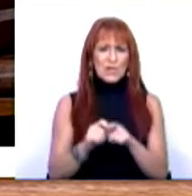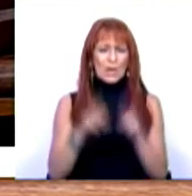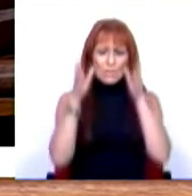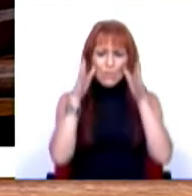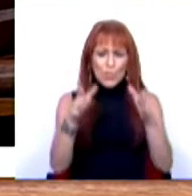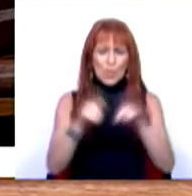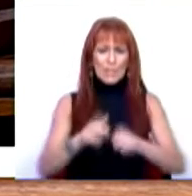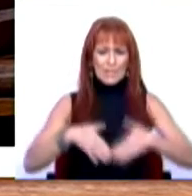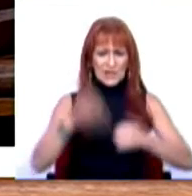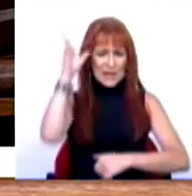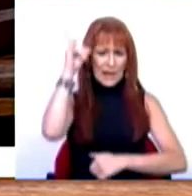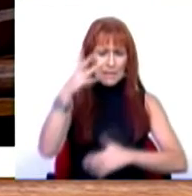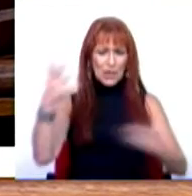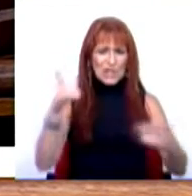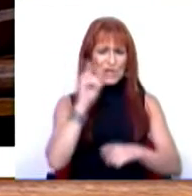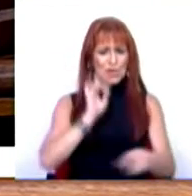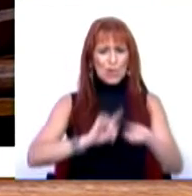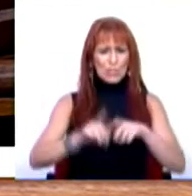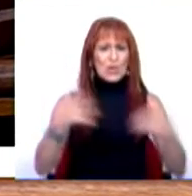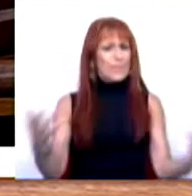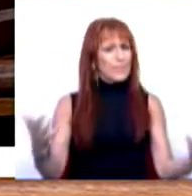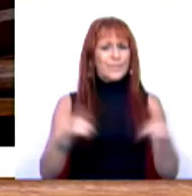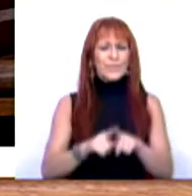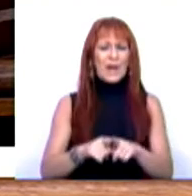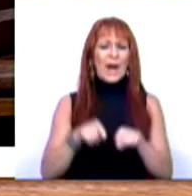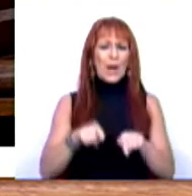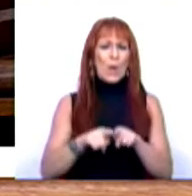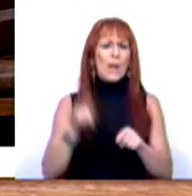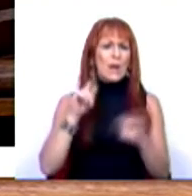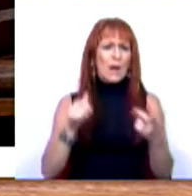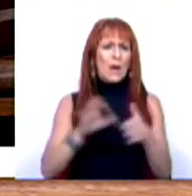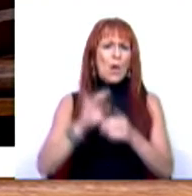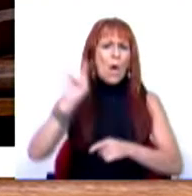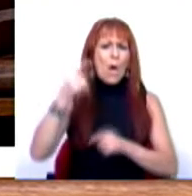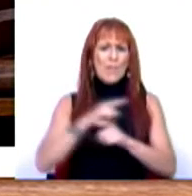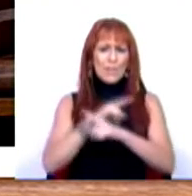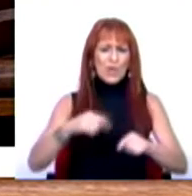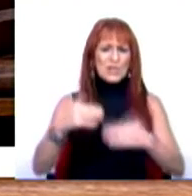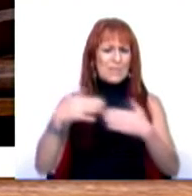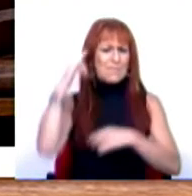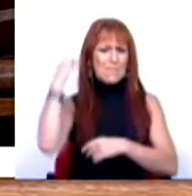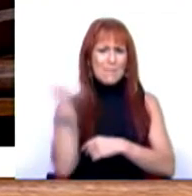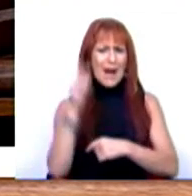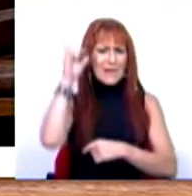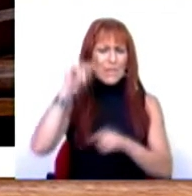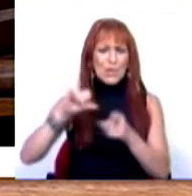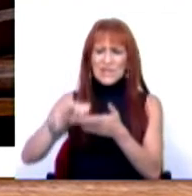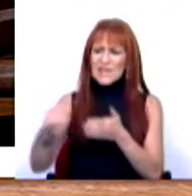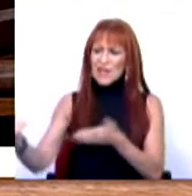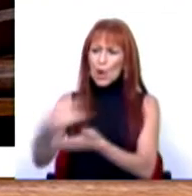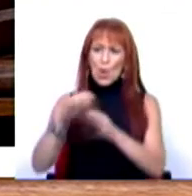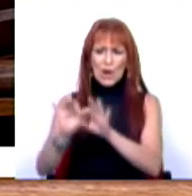foco no bem-estar animal, senhoras e senhores deputados, é importante realçar que, apesar da proibição de abate de animais em centros de recolha